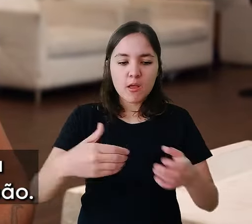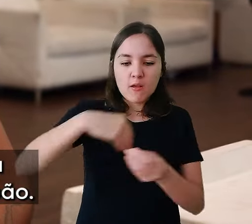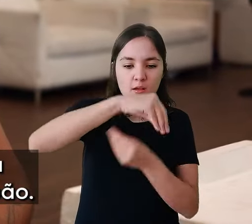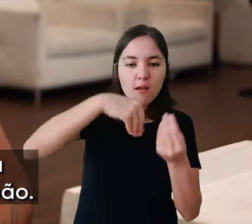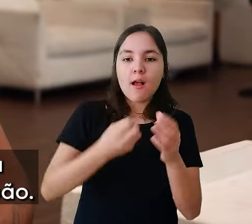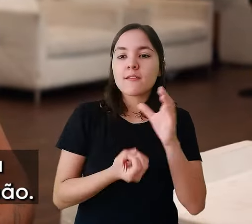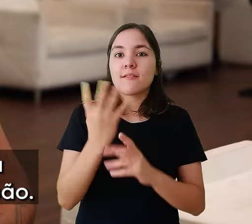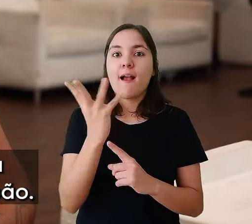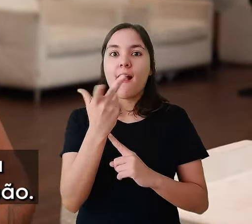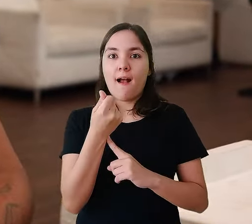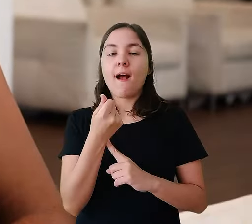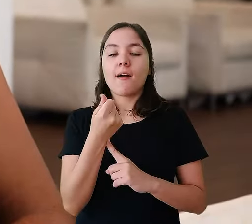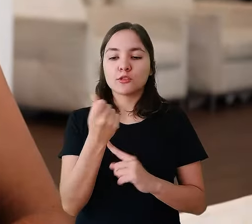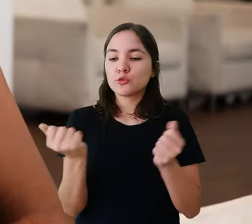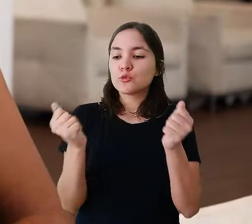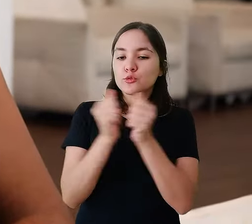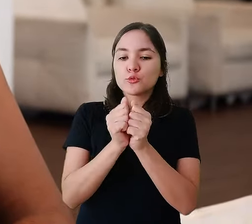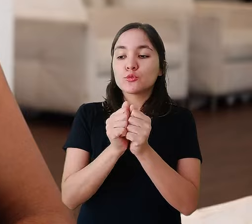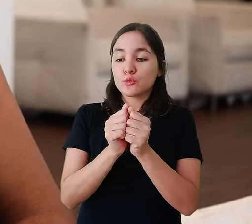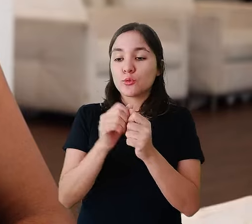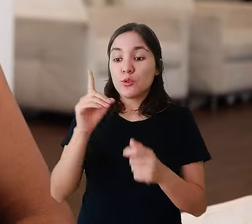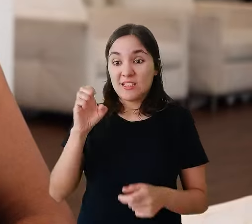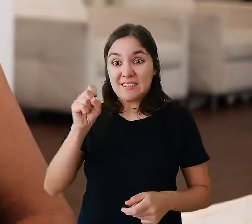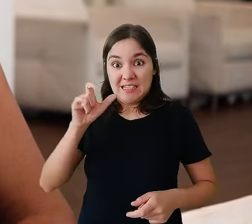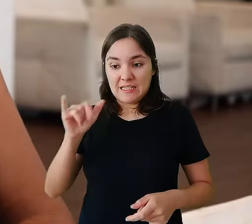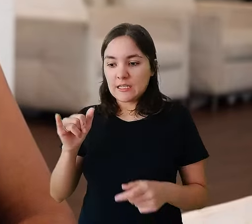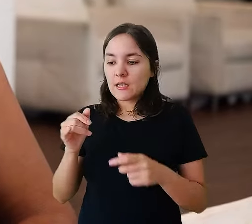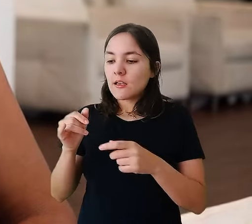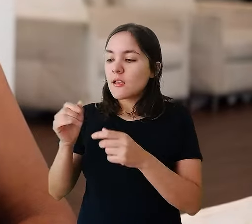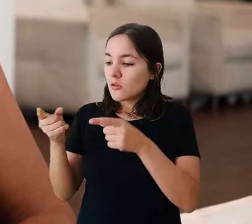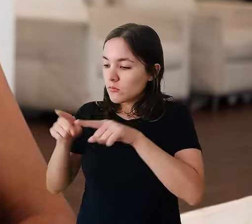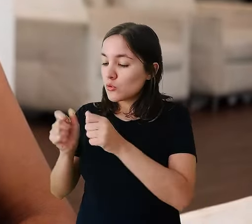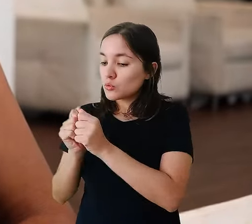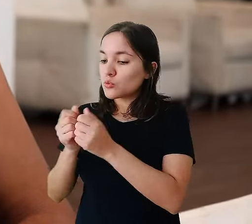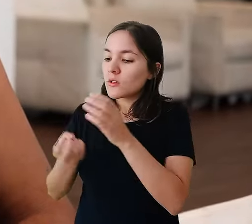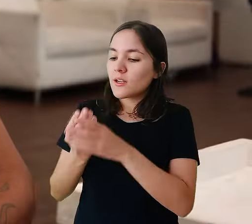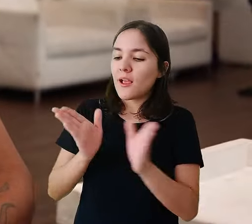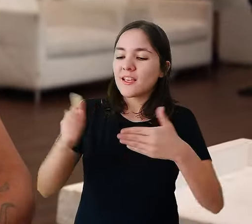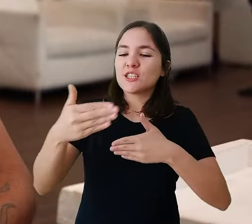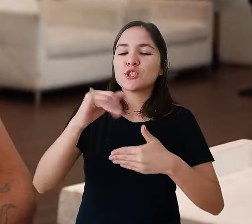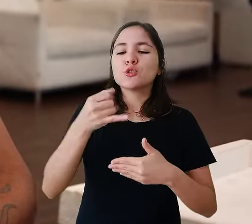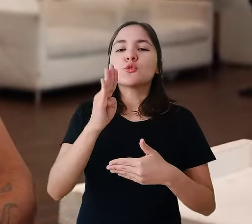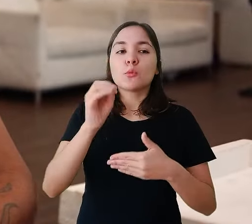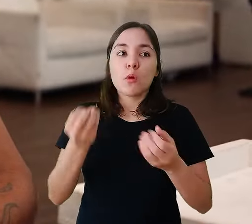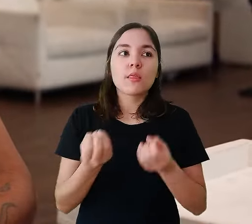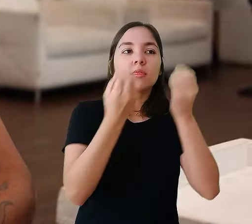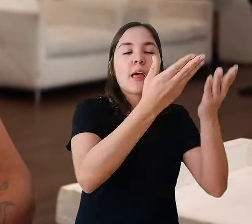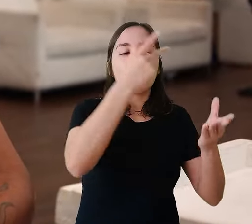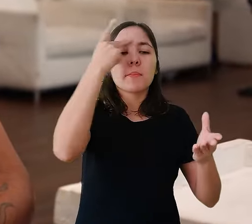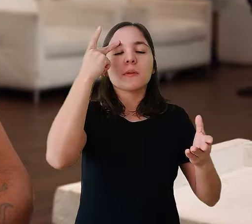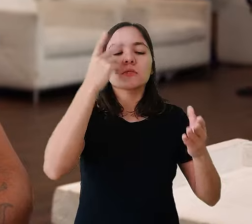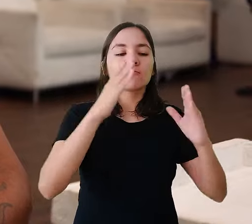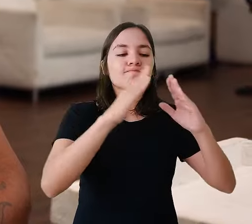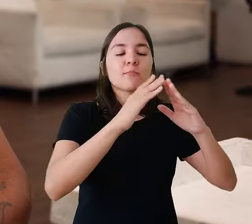obra de artes e os óleos usados em sabão, em assinatura em conjunto com o artista Desali. Elas vão ser trocadas por kit jumbo e vão ser enviadas para as pessoas que